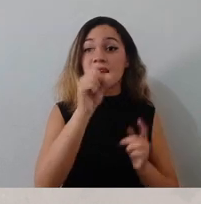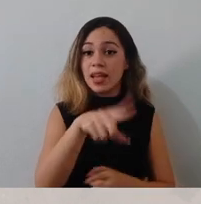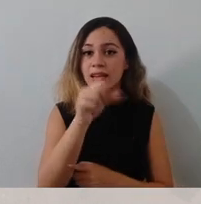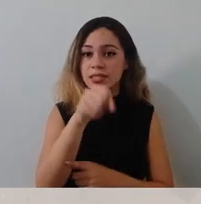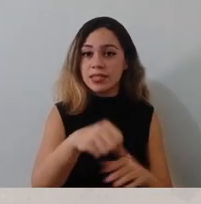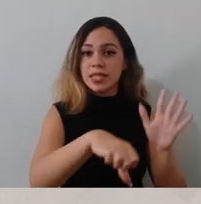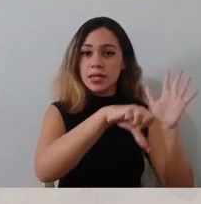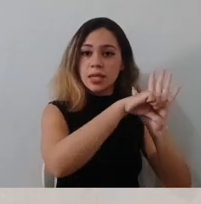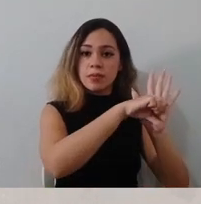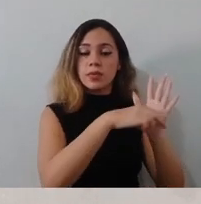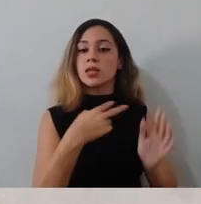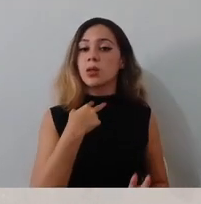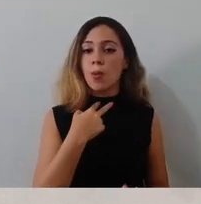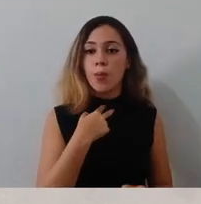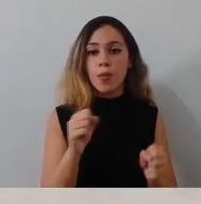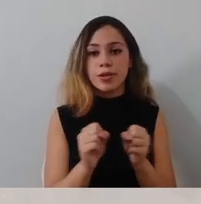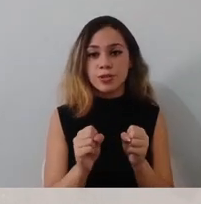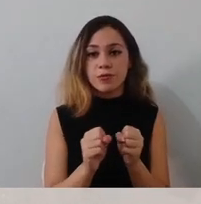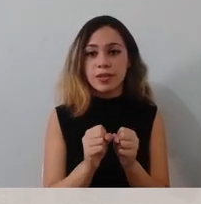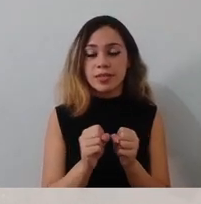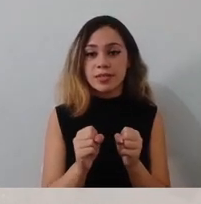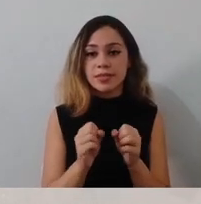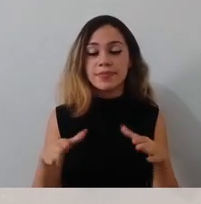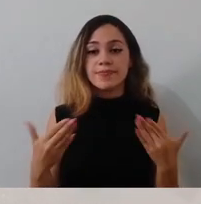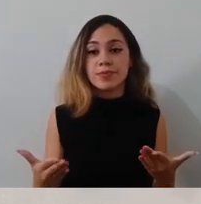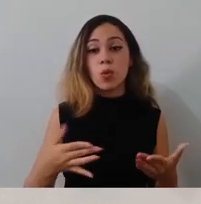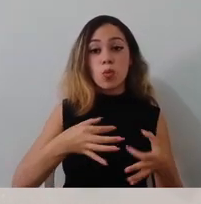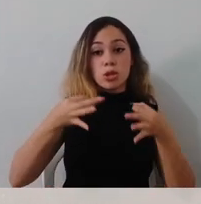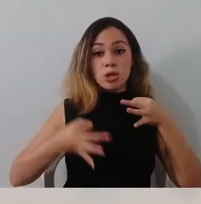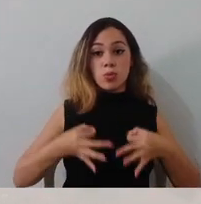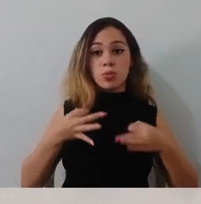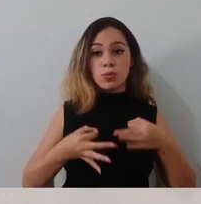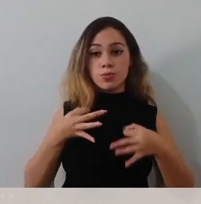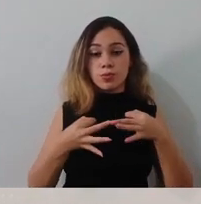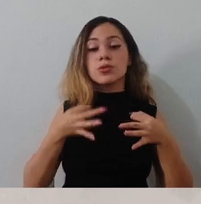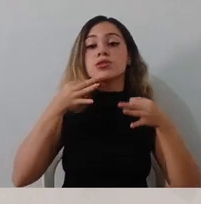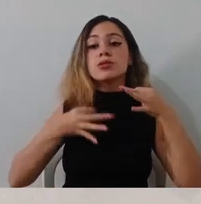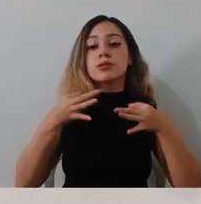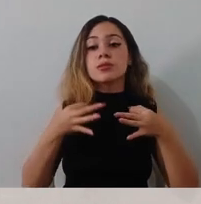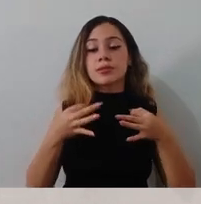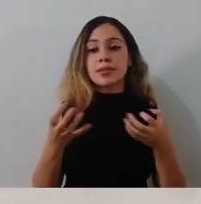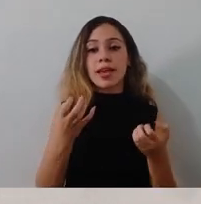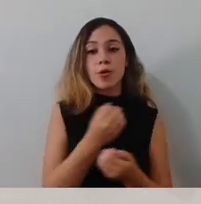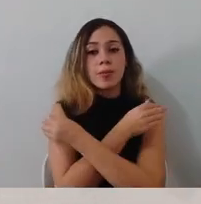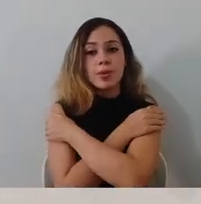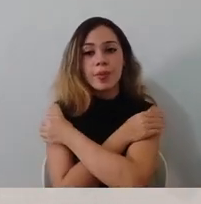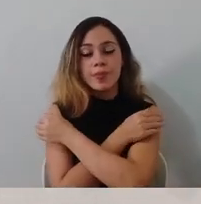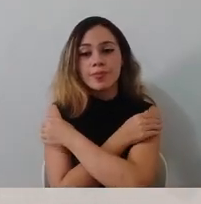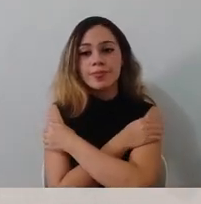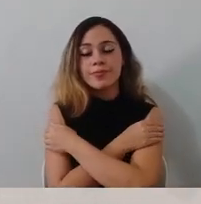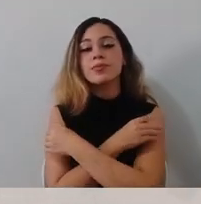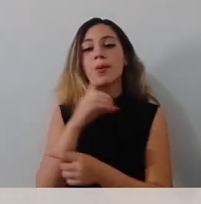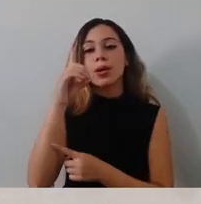que é crime. E, assim, as punições, o Tribunal de Justiça, quero até mandar um